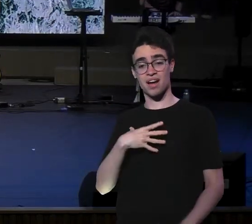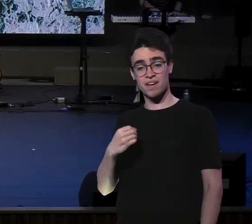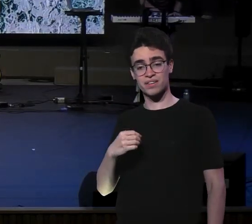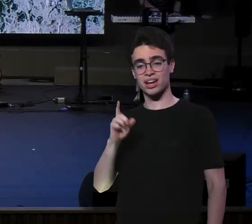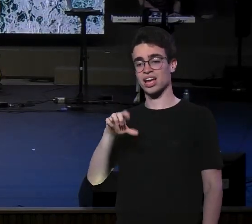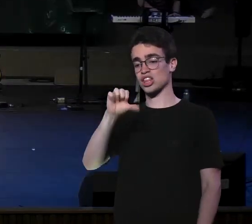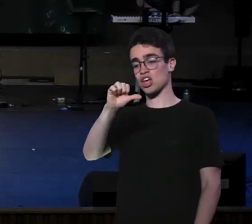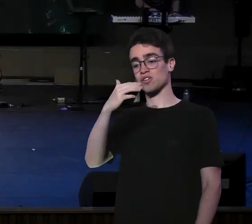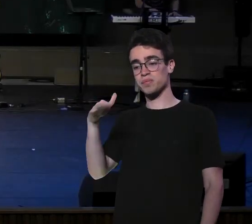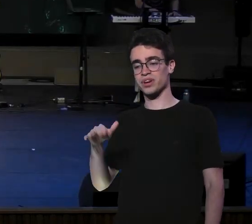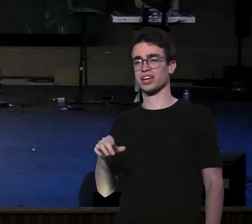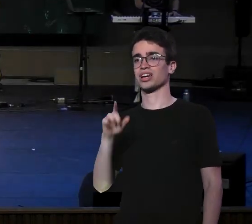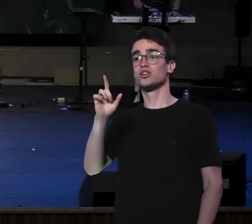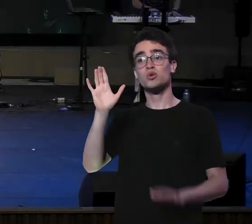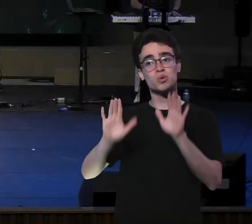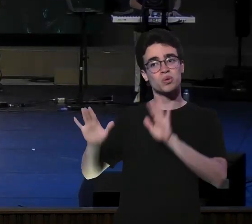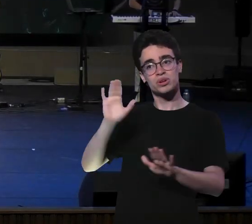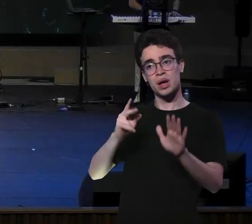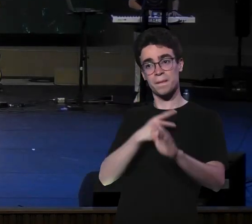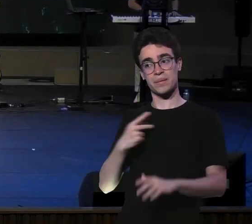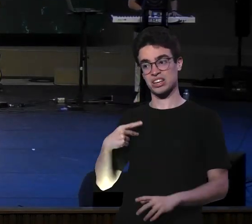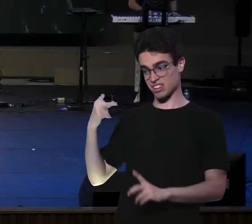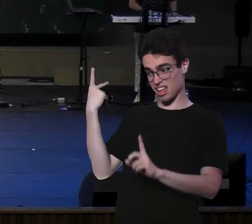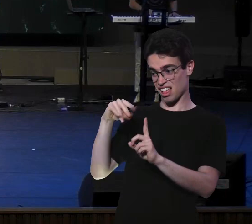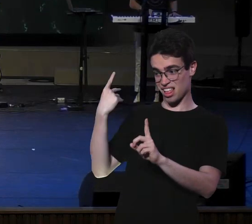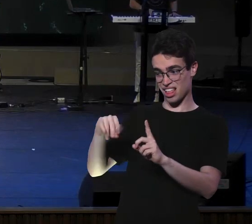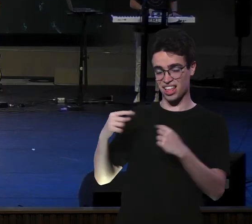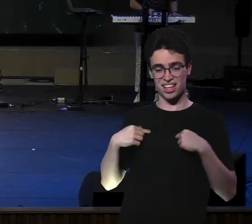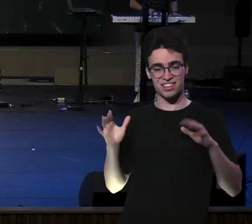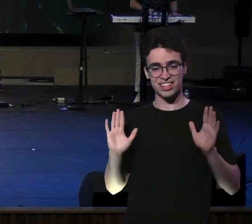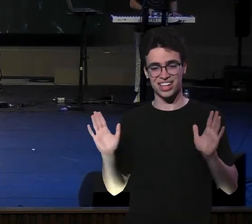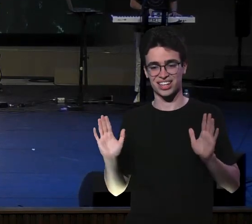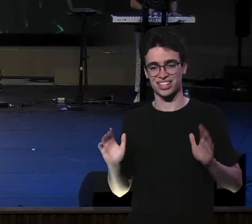não faça o pastor Eric me matar, tá bom?